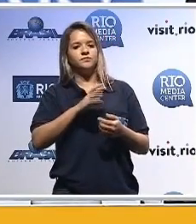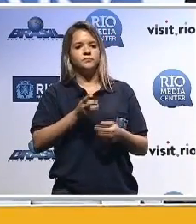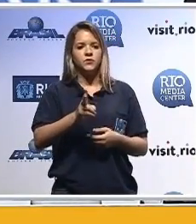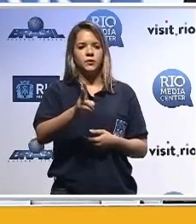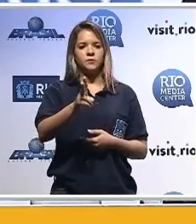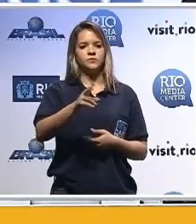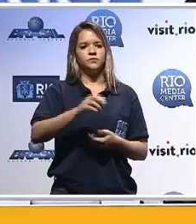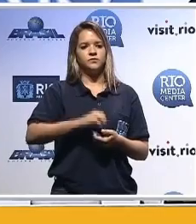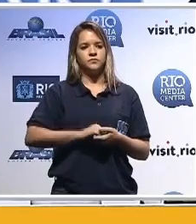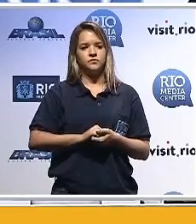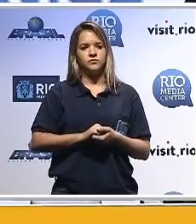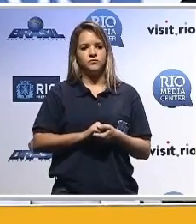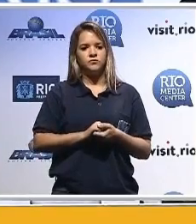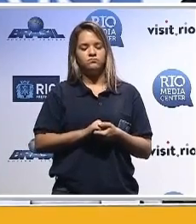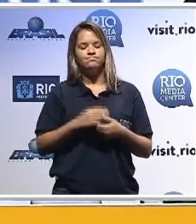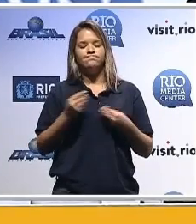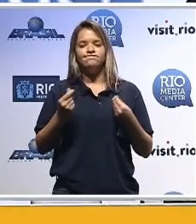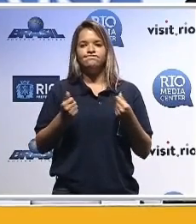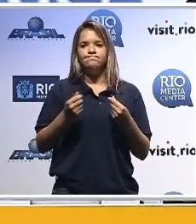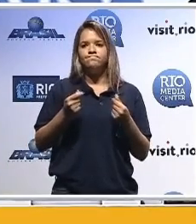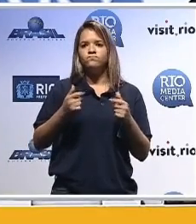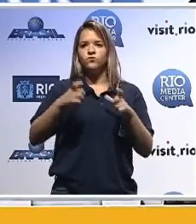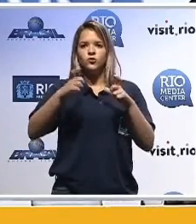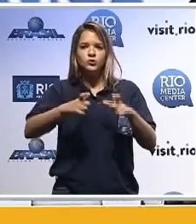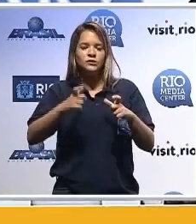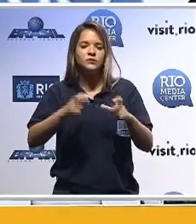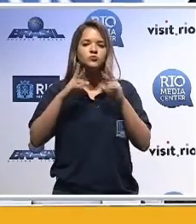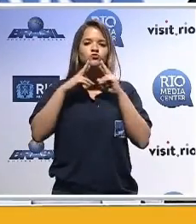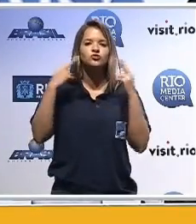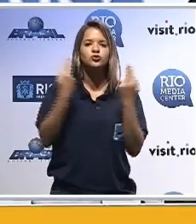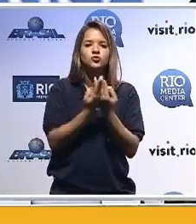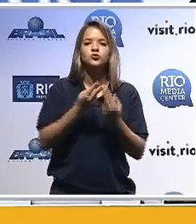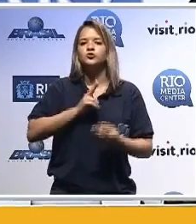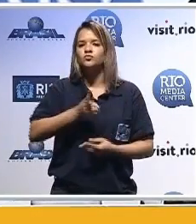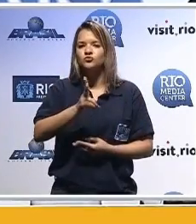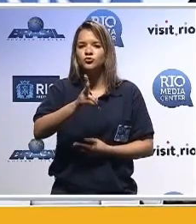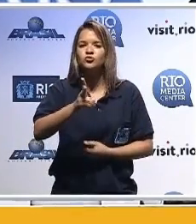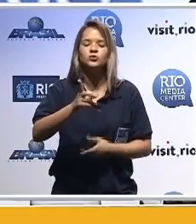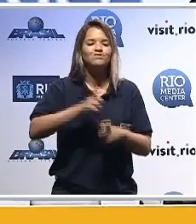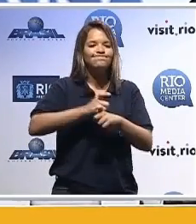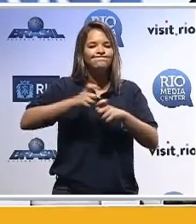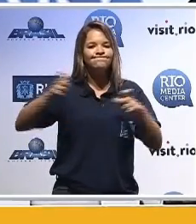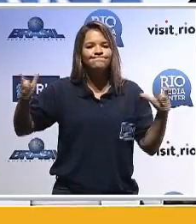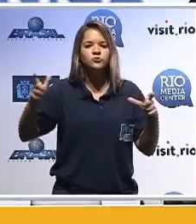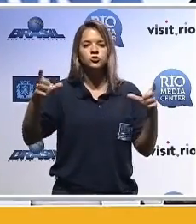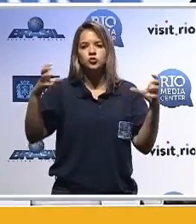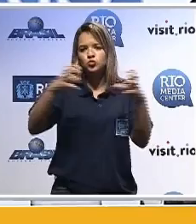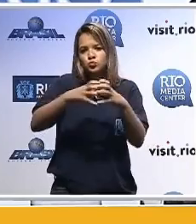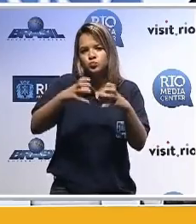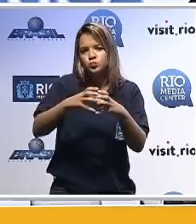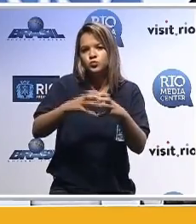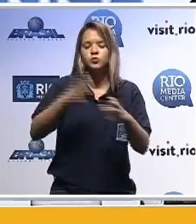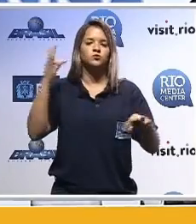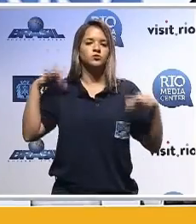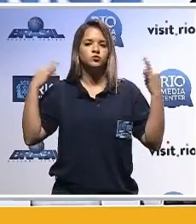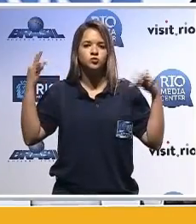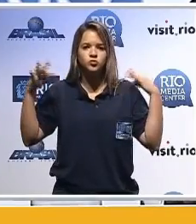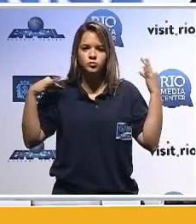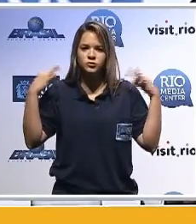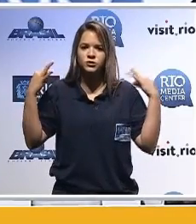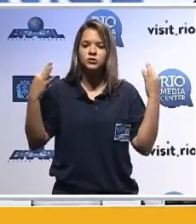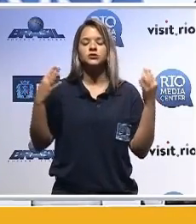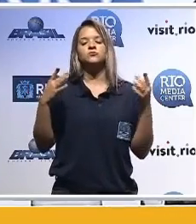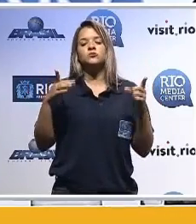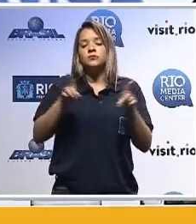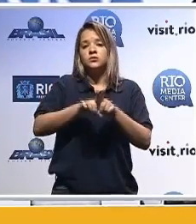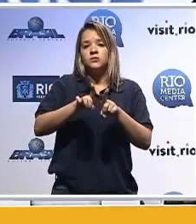assim, um local de reuniões permanente de grandes grupos de turismo. Inclusive, vai ter um